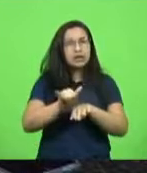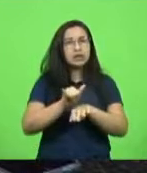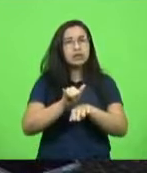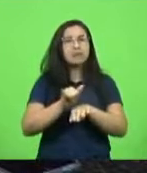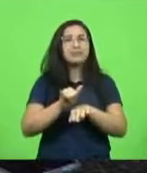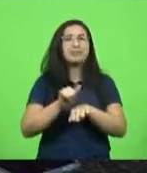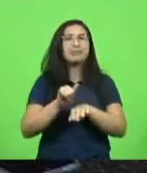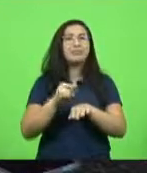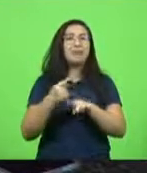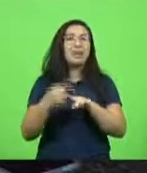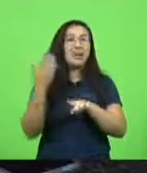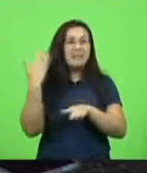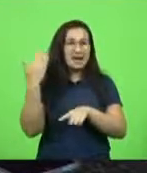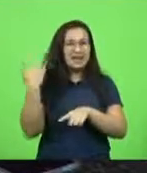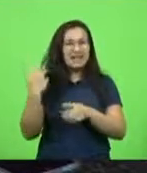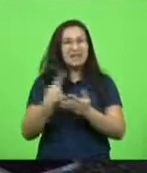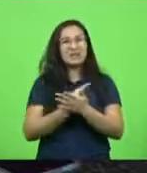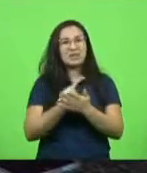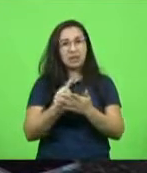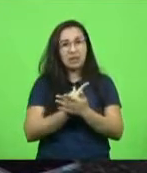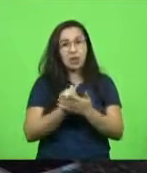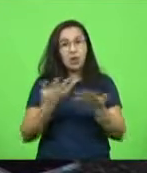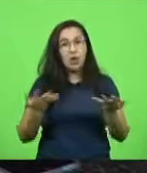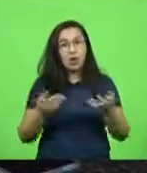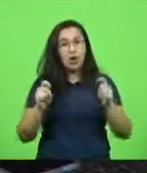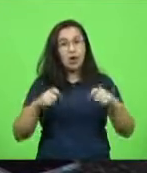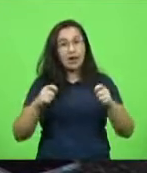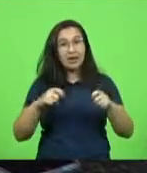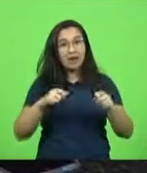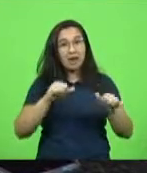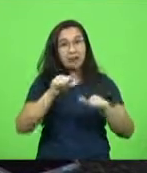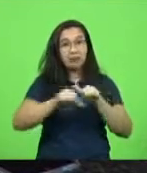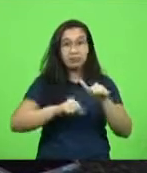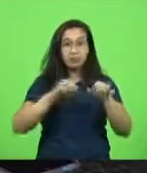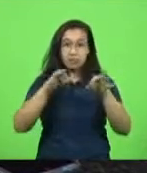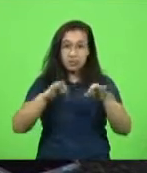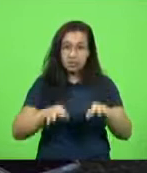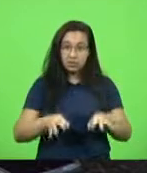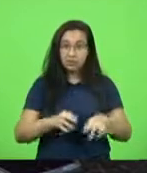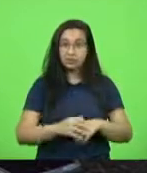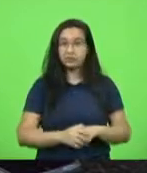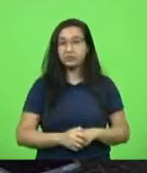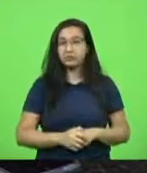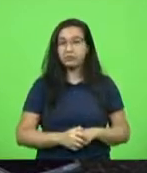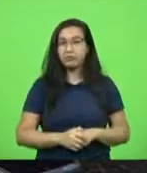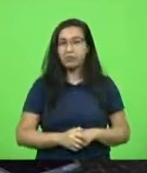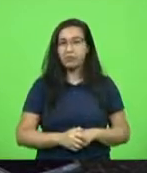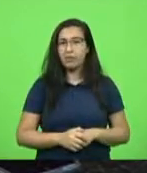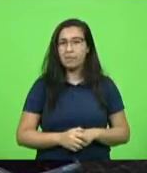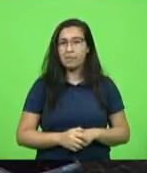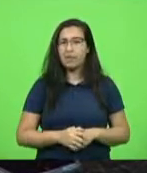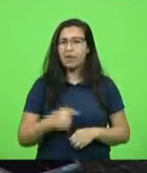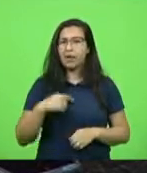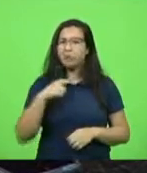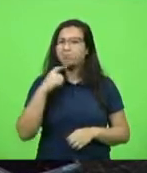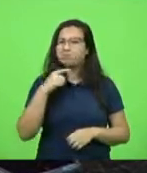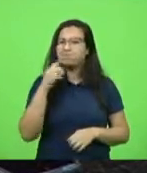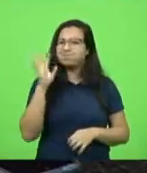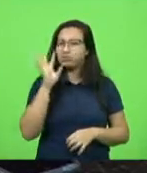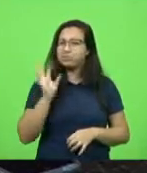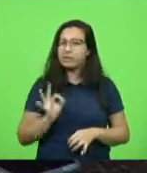corrigir erros do passado eu duvido muito que havia algum tipo de critério a tecnicidade